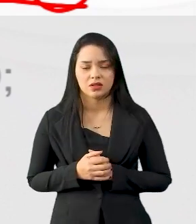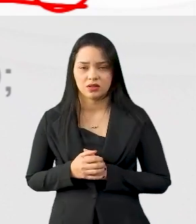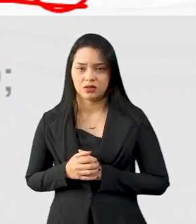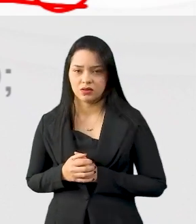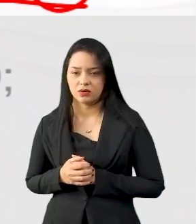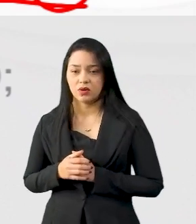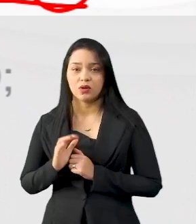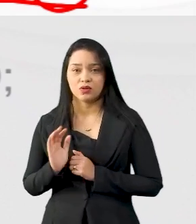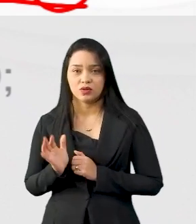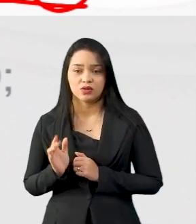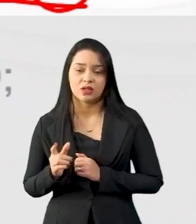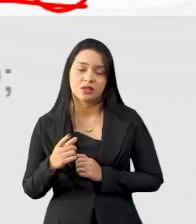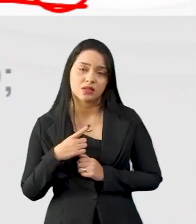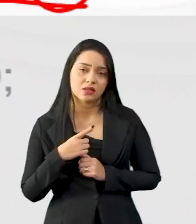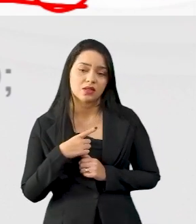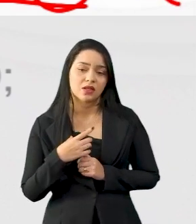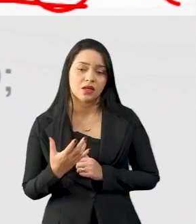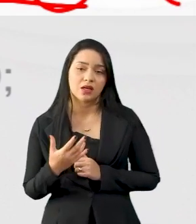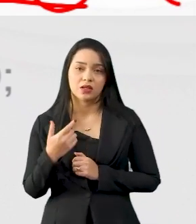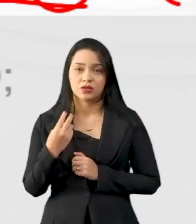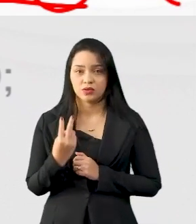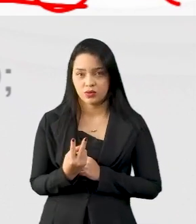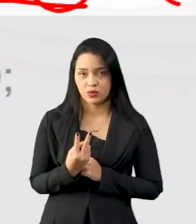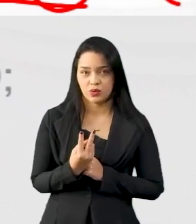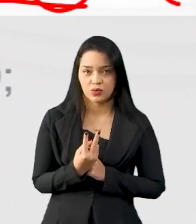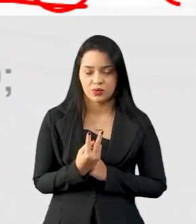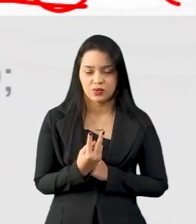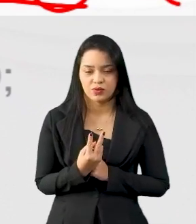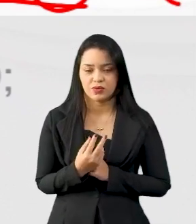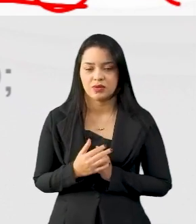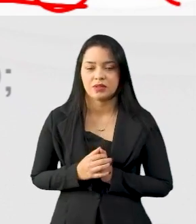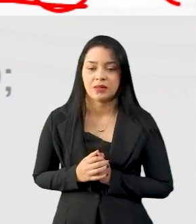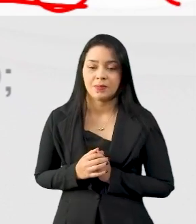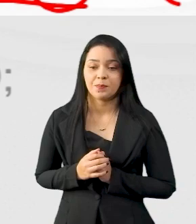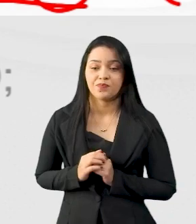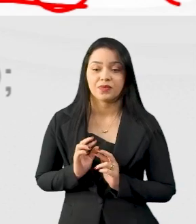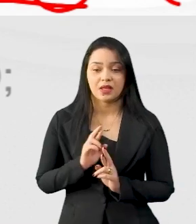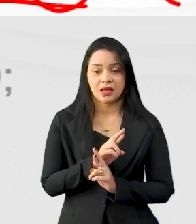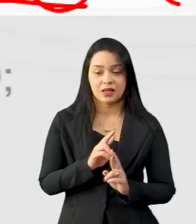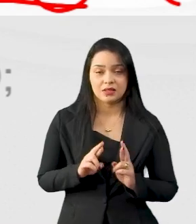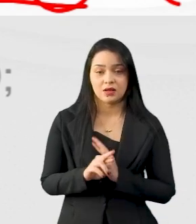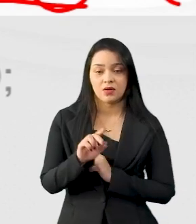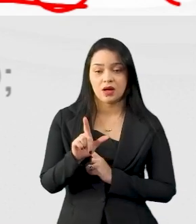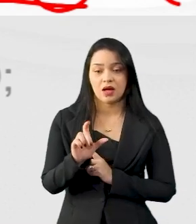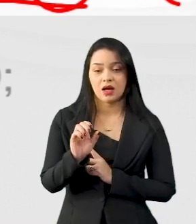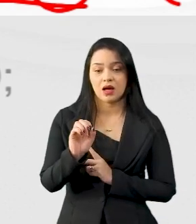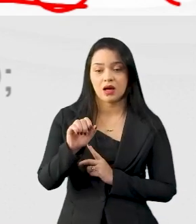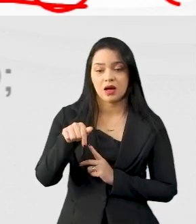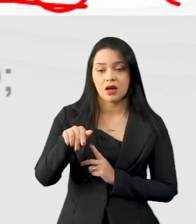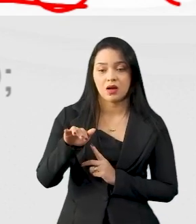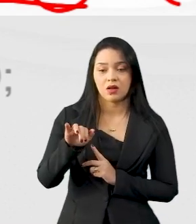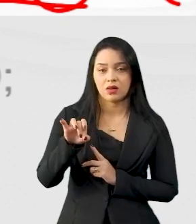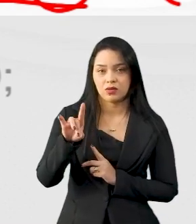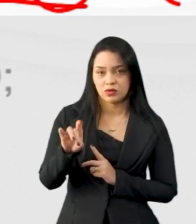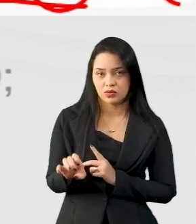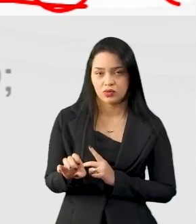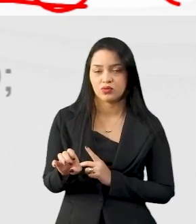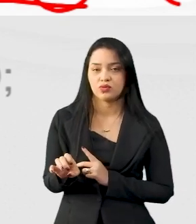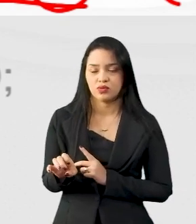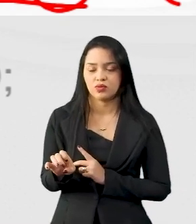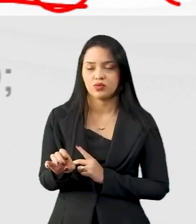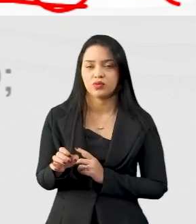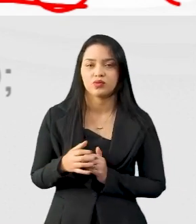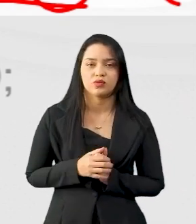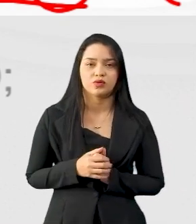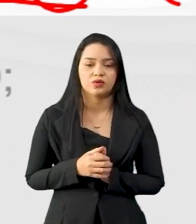já configura, obviamente, 2 hemisférios. Em relação à longitude traçada pelo meridiano de